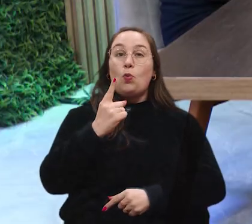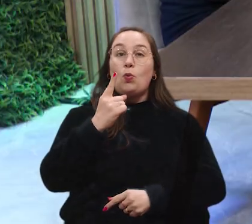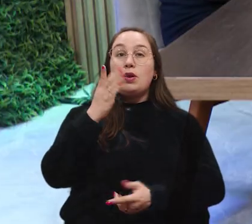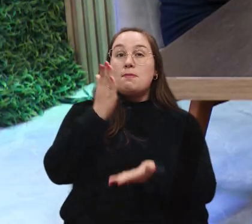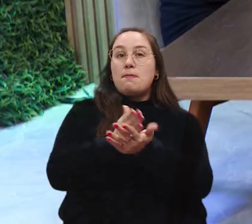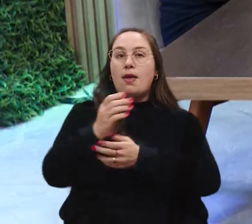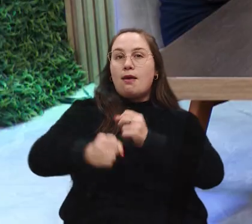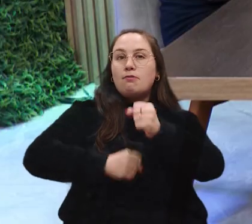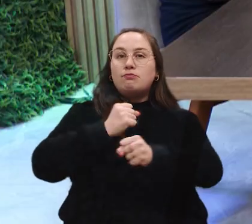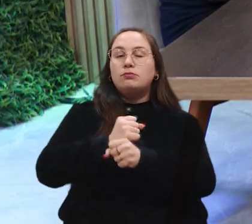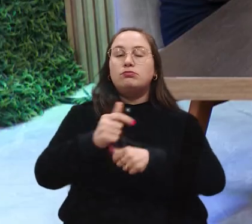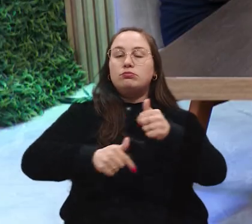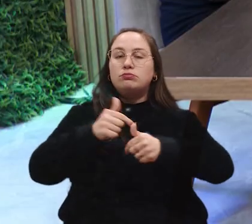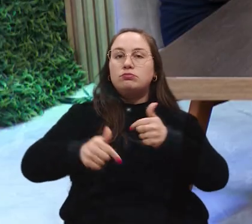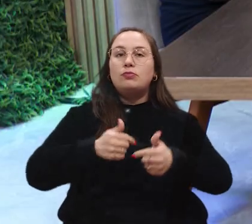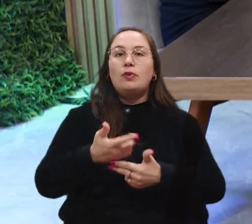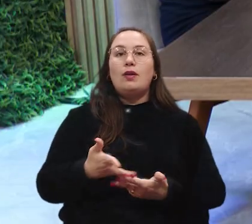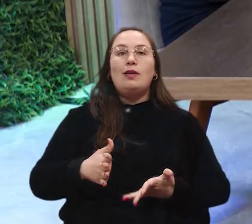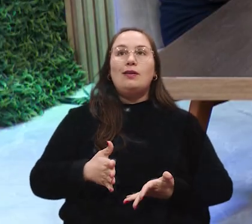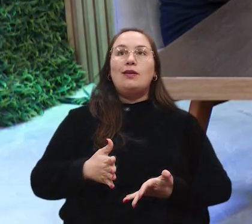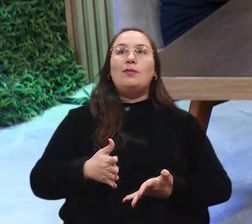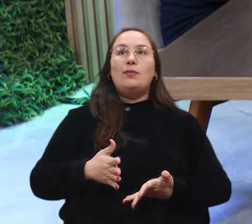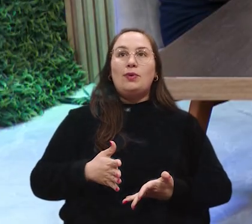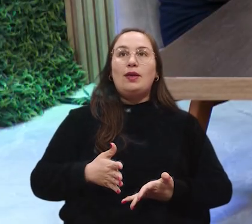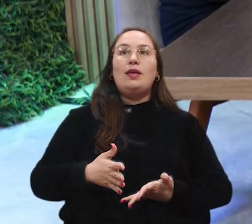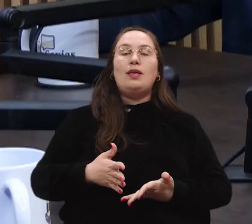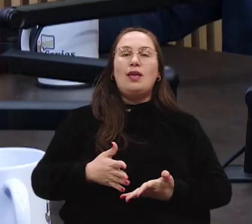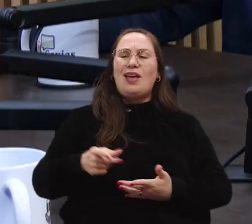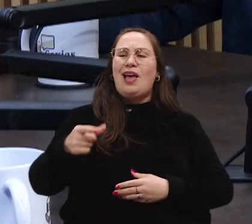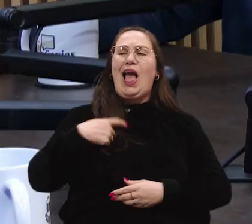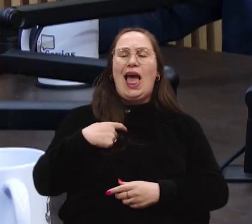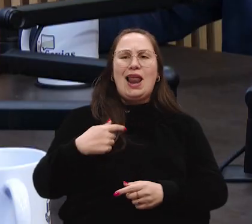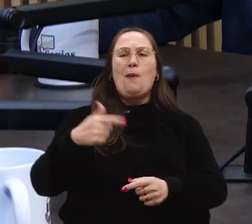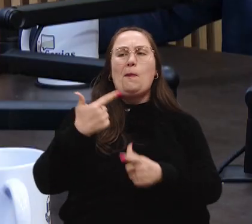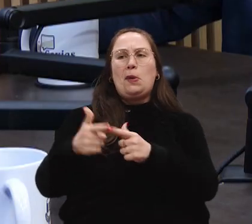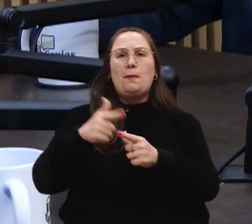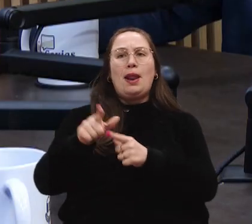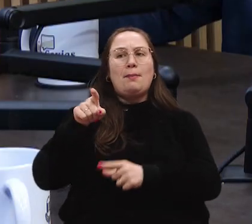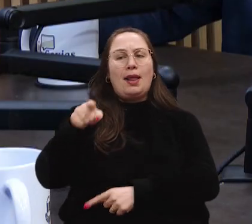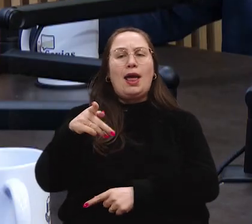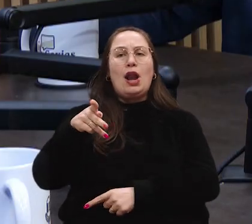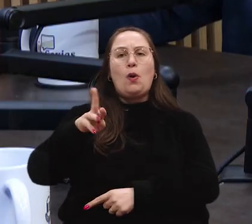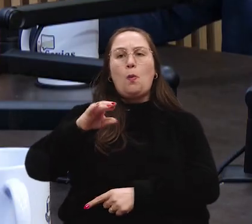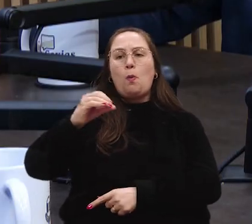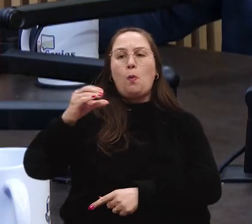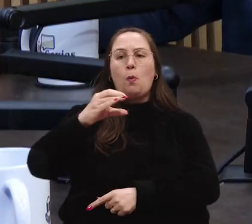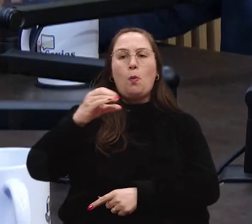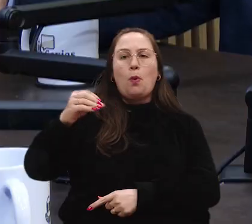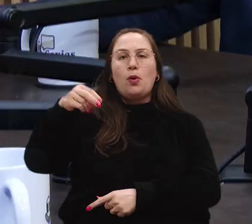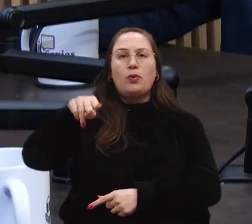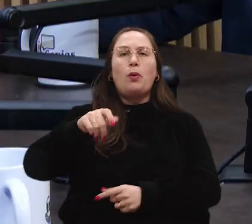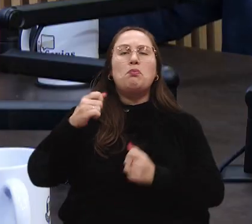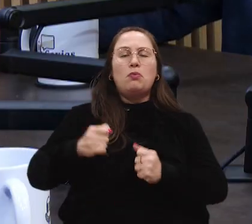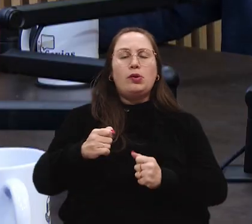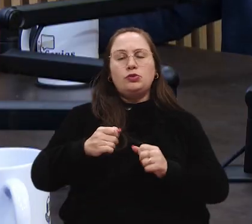ano e meio nisso, que justamente era uma dor que eu tinha no PROCON, que a gente ficava engessado lá. Né? E hoje a gente pode voar um pouco mais. Então a